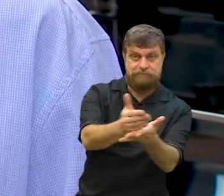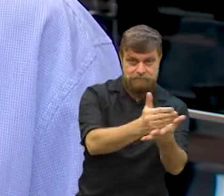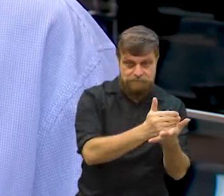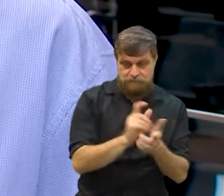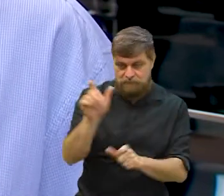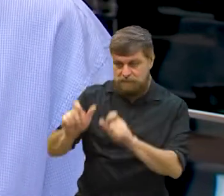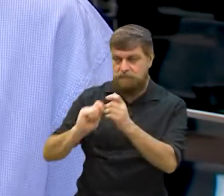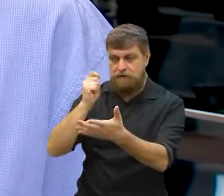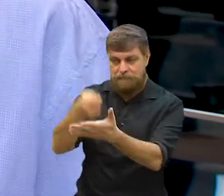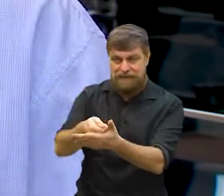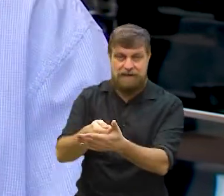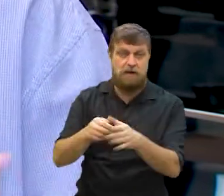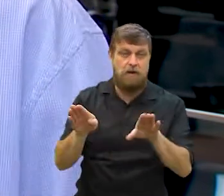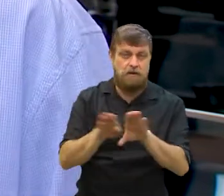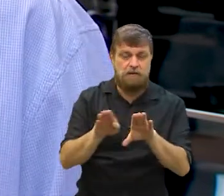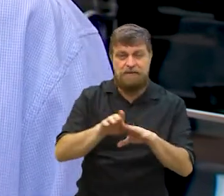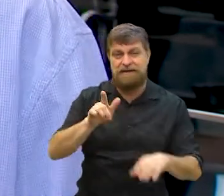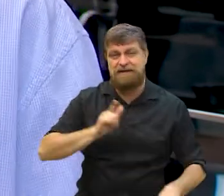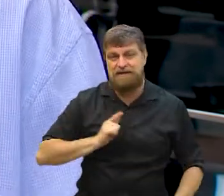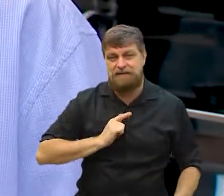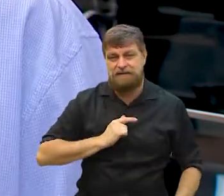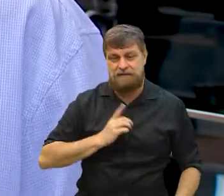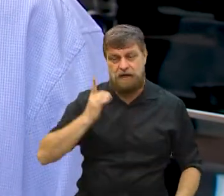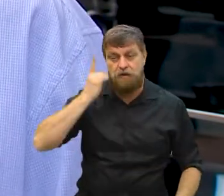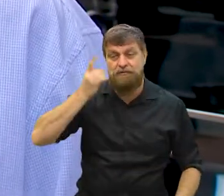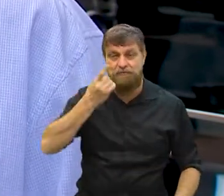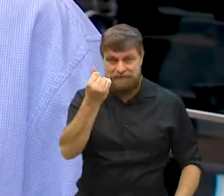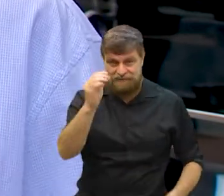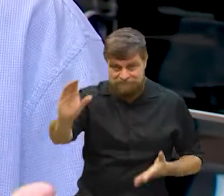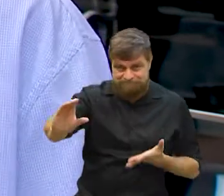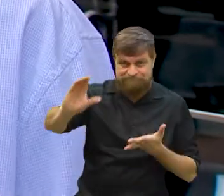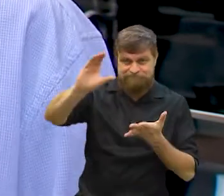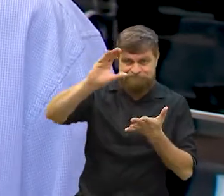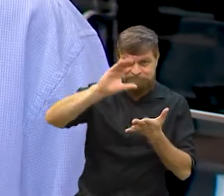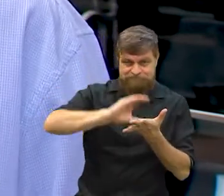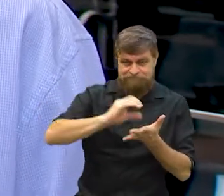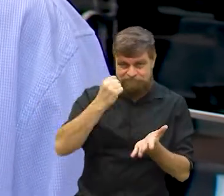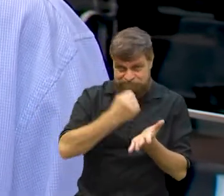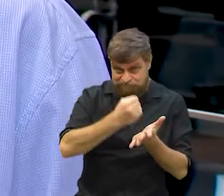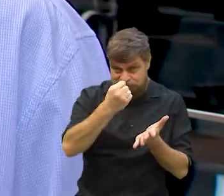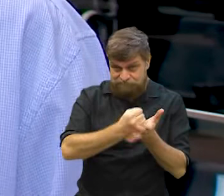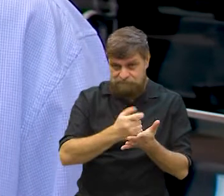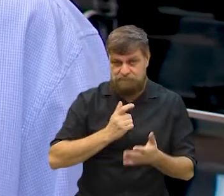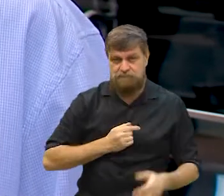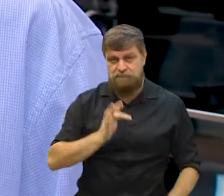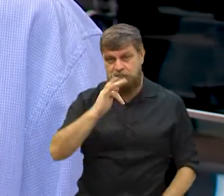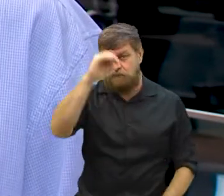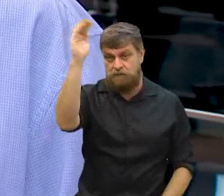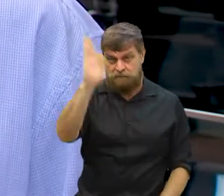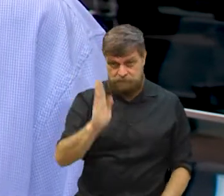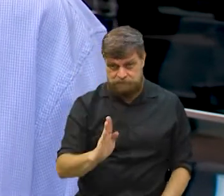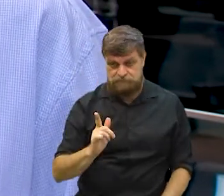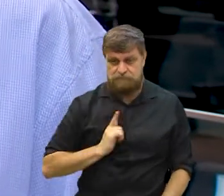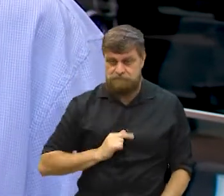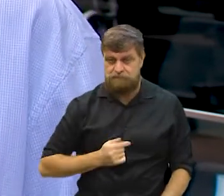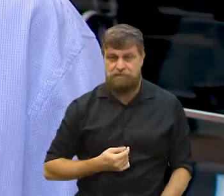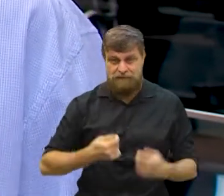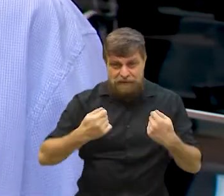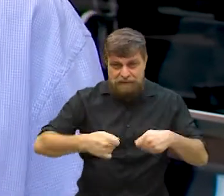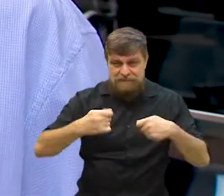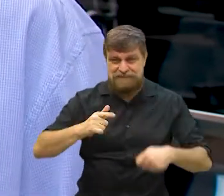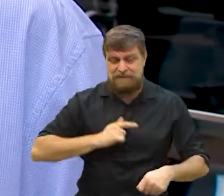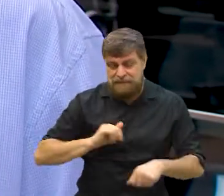aumentar arrecadação tributária ou contar não só com emendas parlamentares mas verba carimbada mesmo da União né